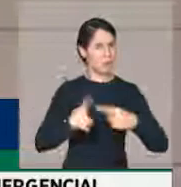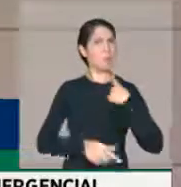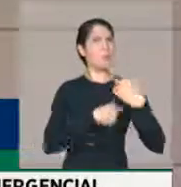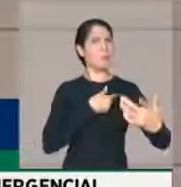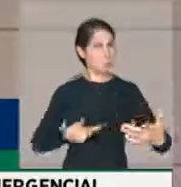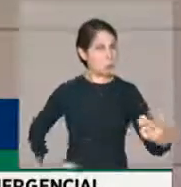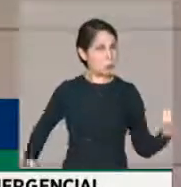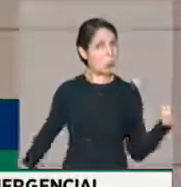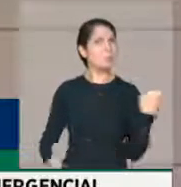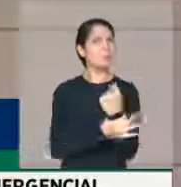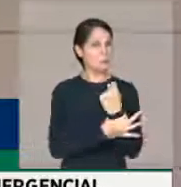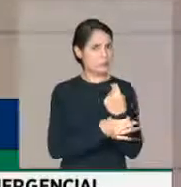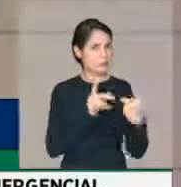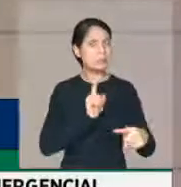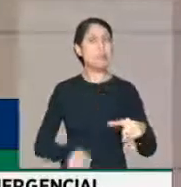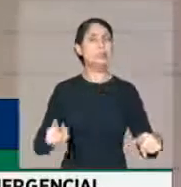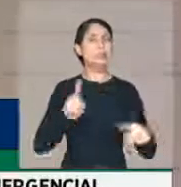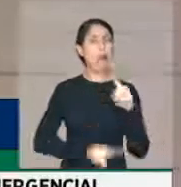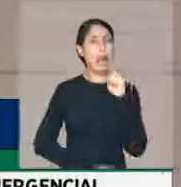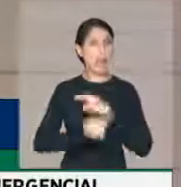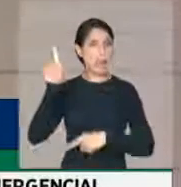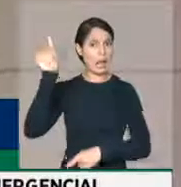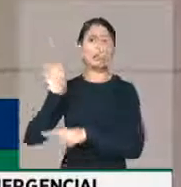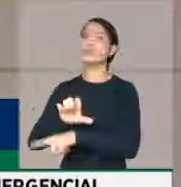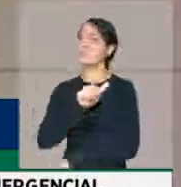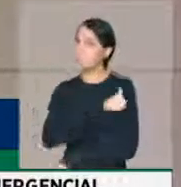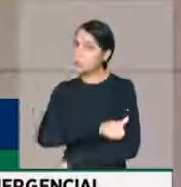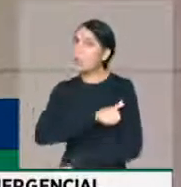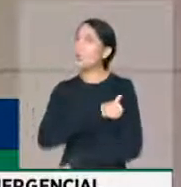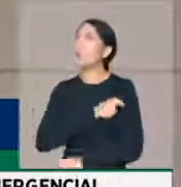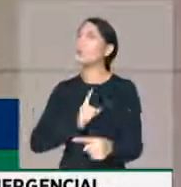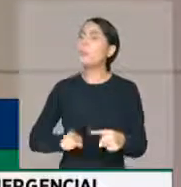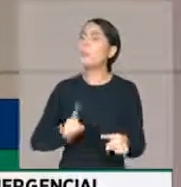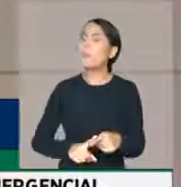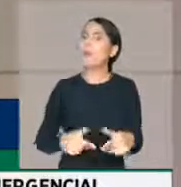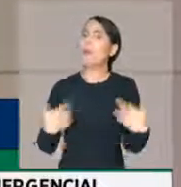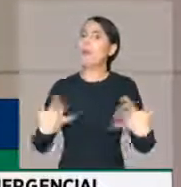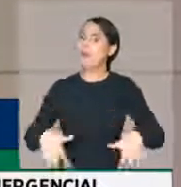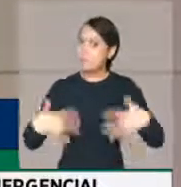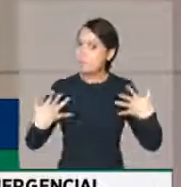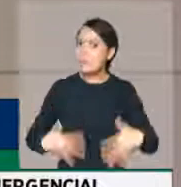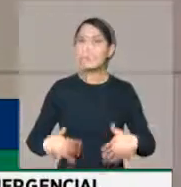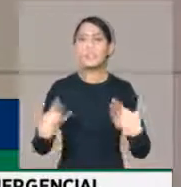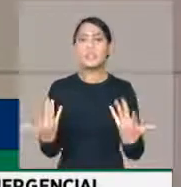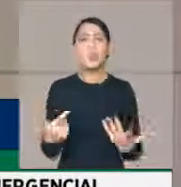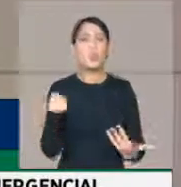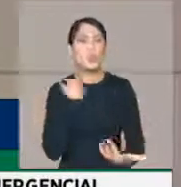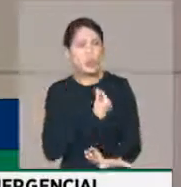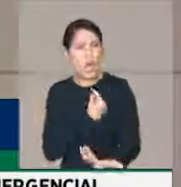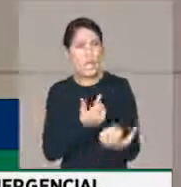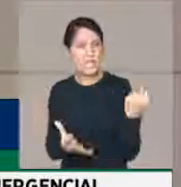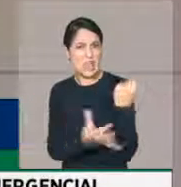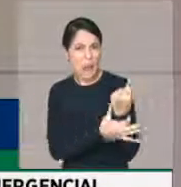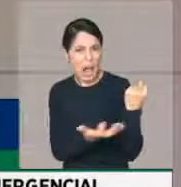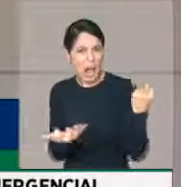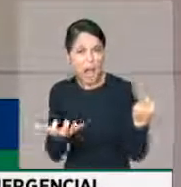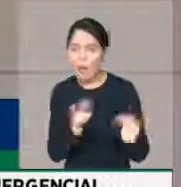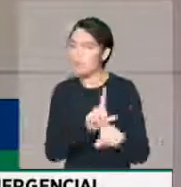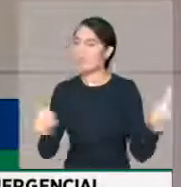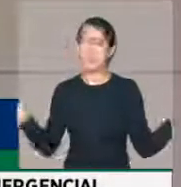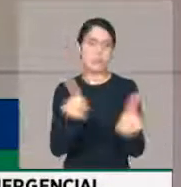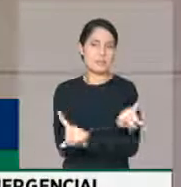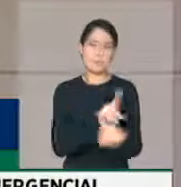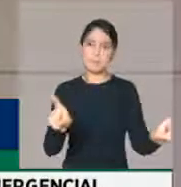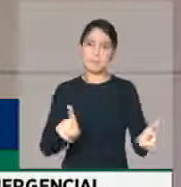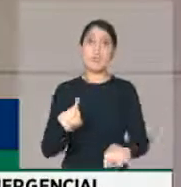Janeiro, e não é essa segurança pública que a gente quer para o Rio e nem para nenhum lugar do Brasil.